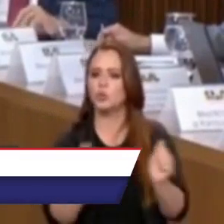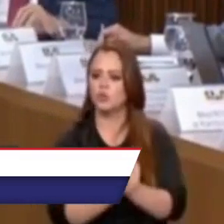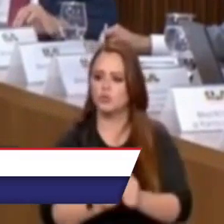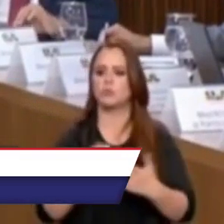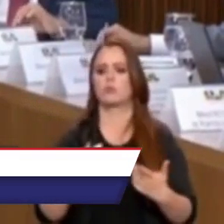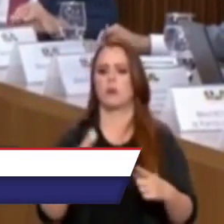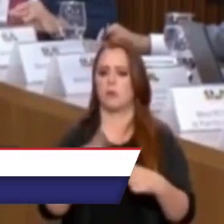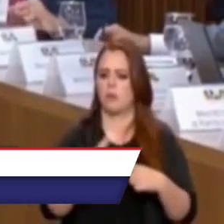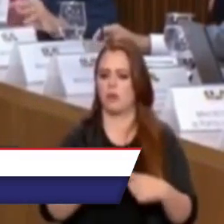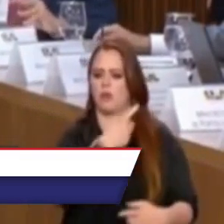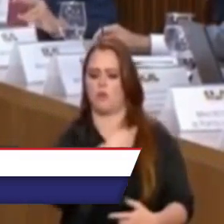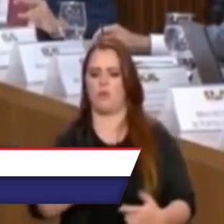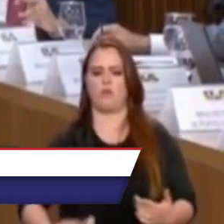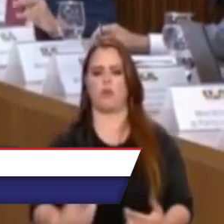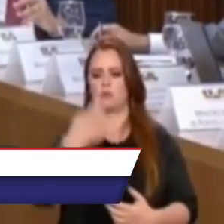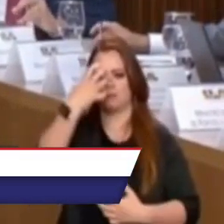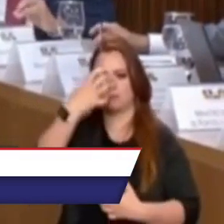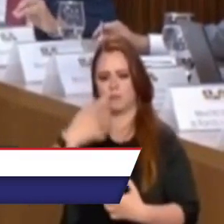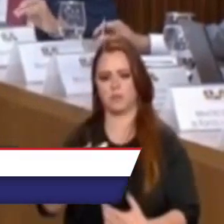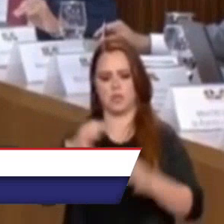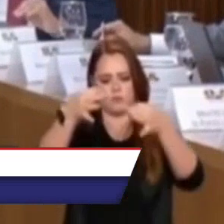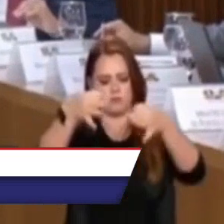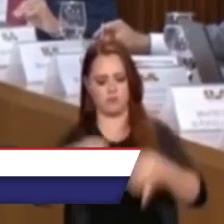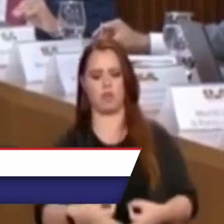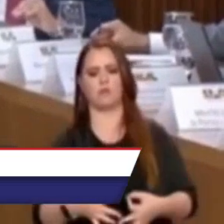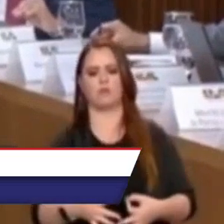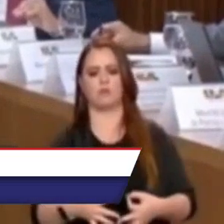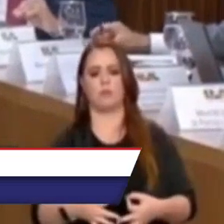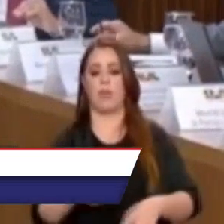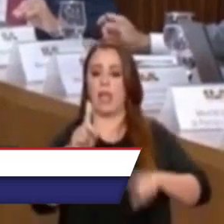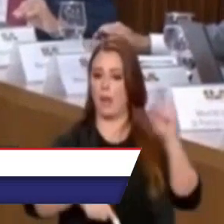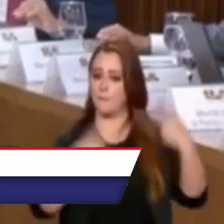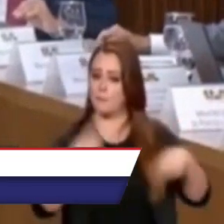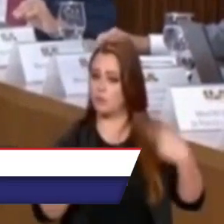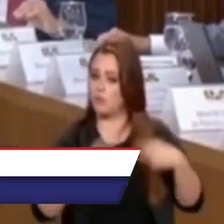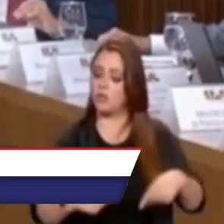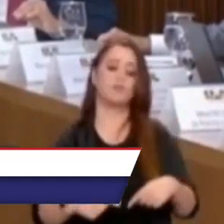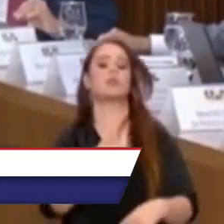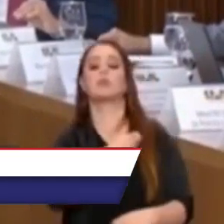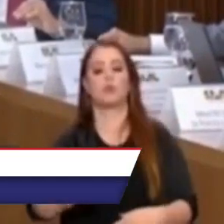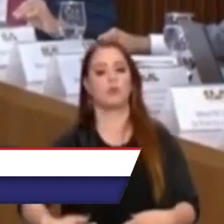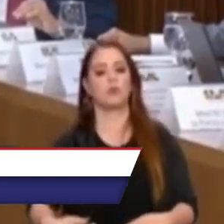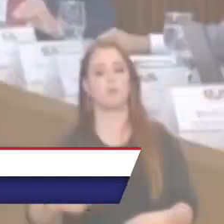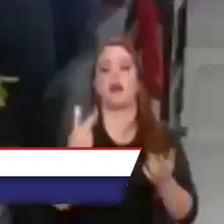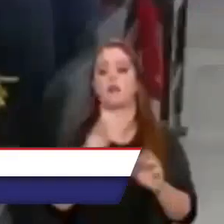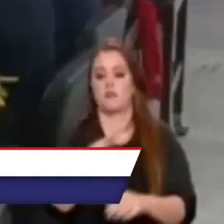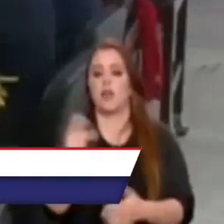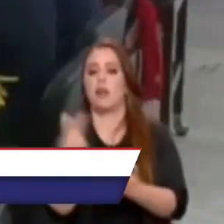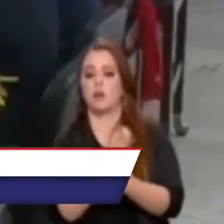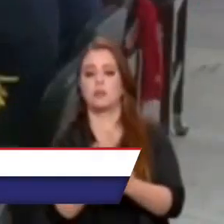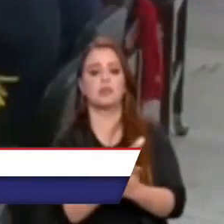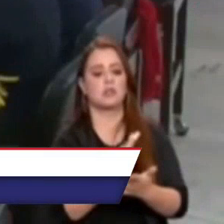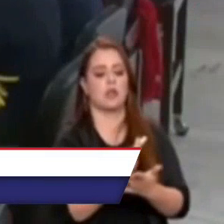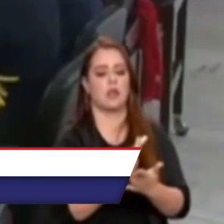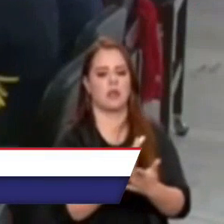sério. Não é a política de cada ministro, é a política do governo do que nós fazemos parte. E